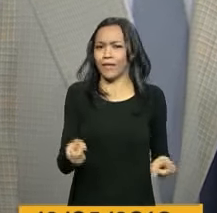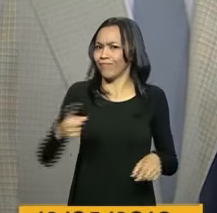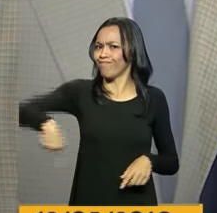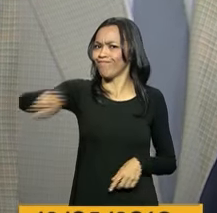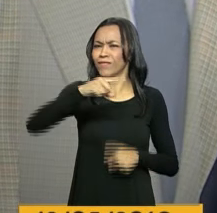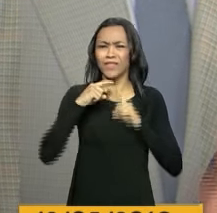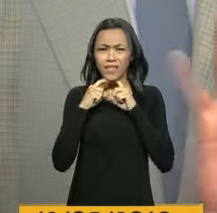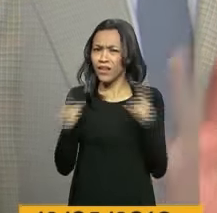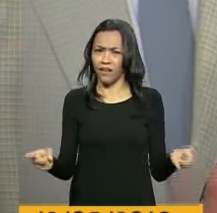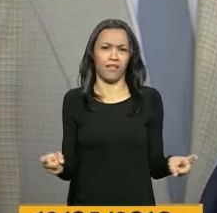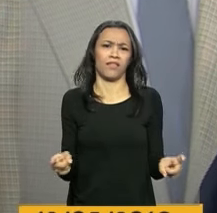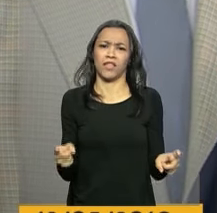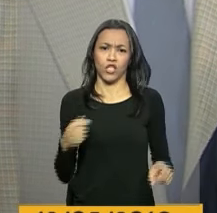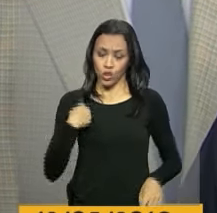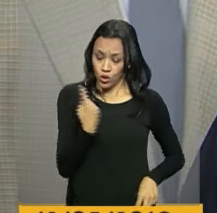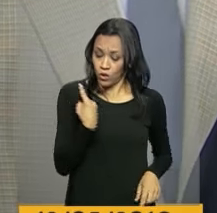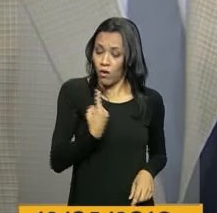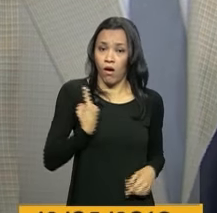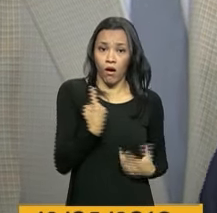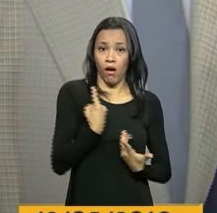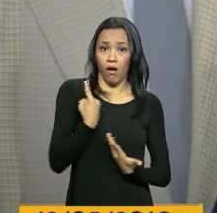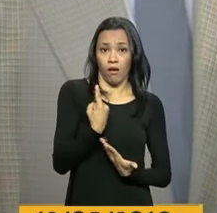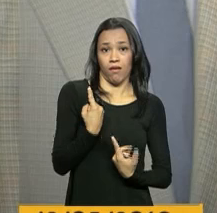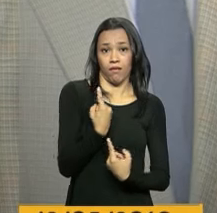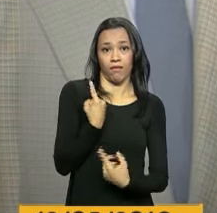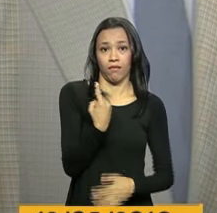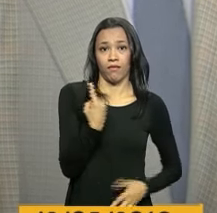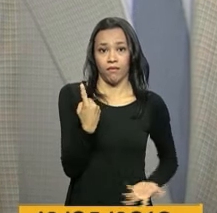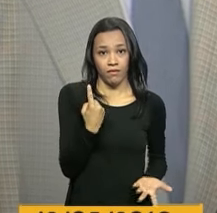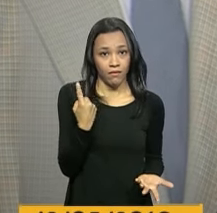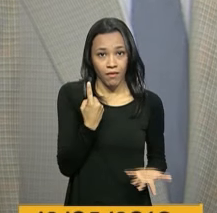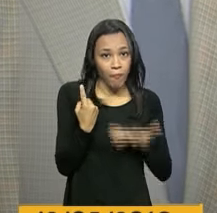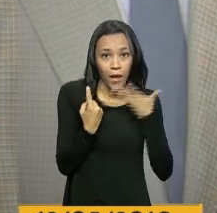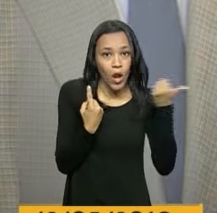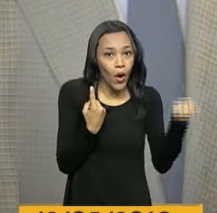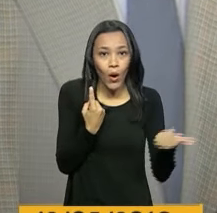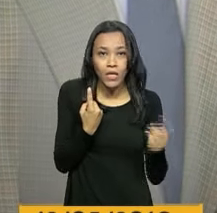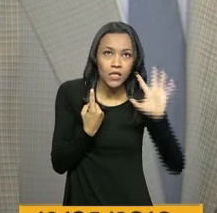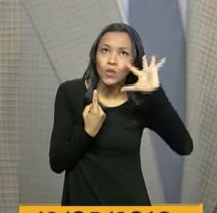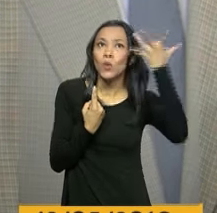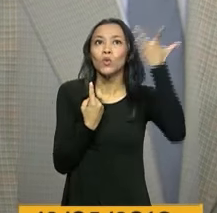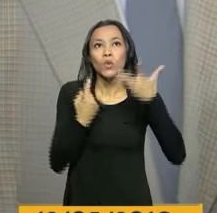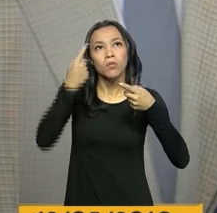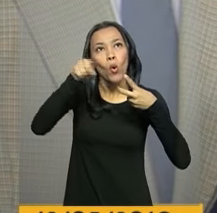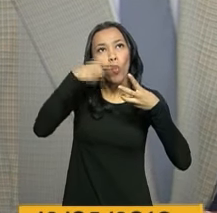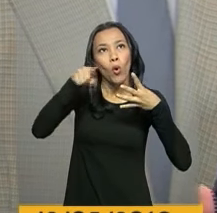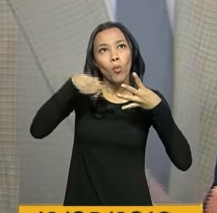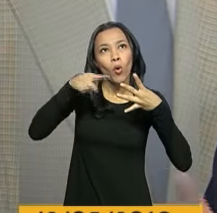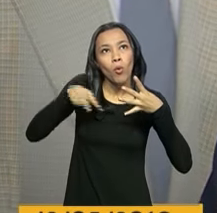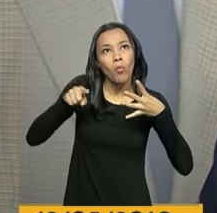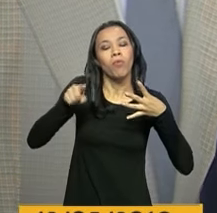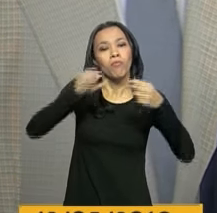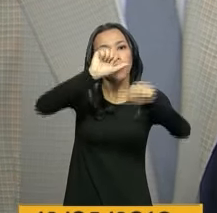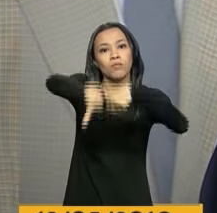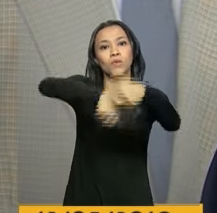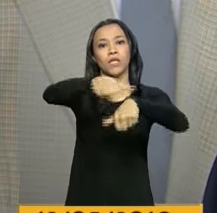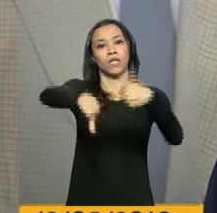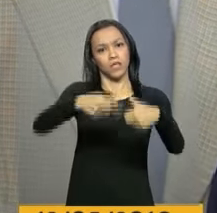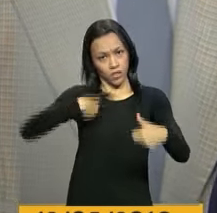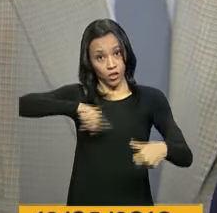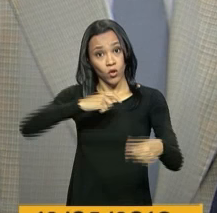ninguém, individualmente, tem as melhores receitas para as reformas